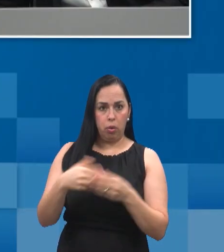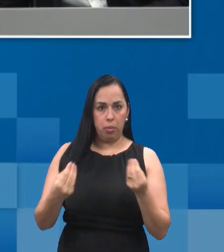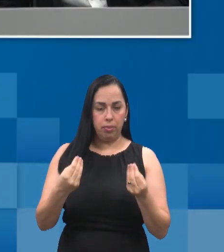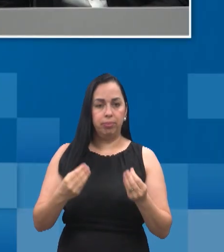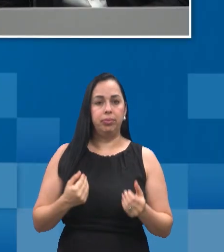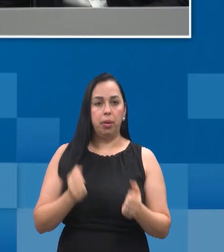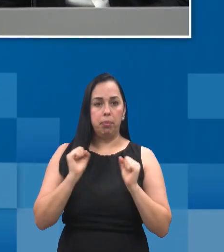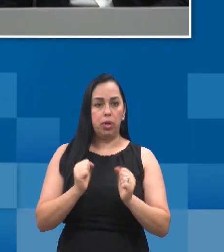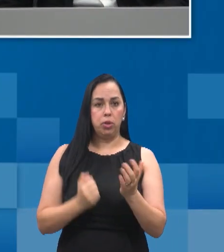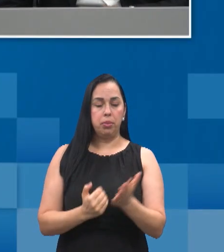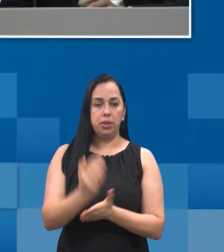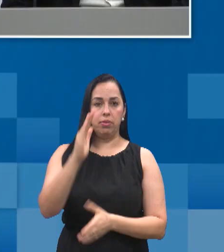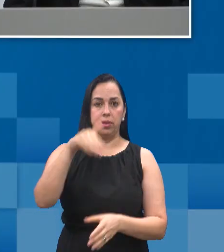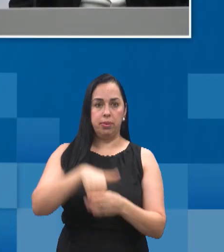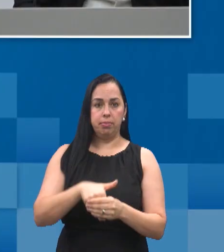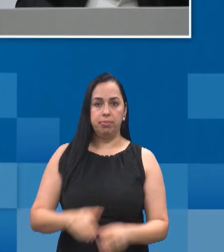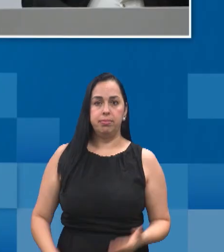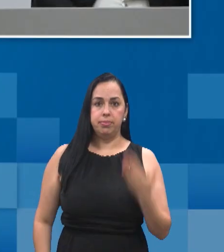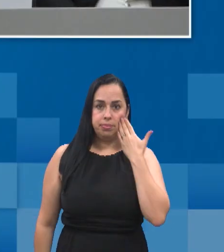Aberta a votação.